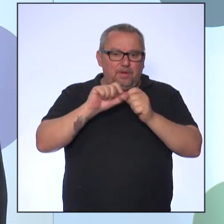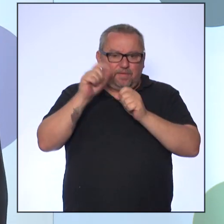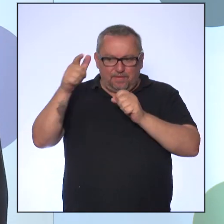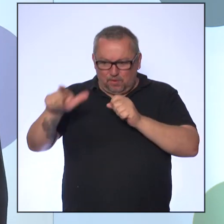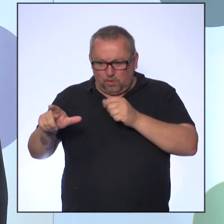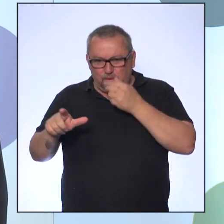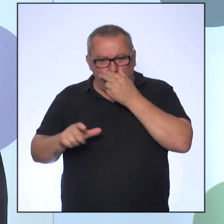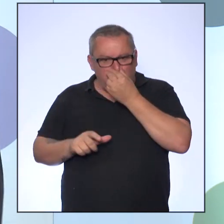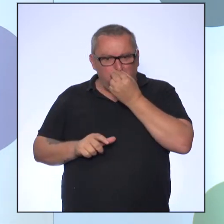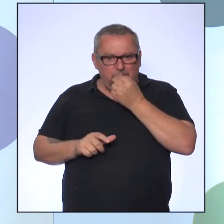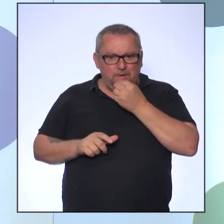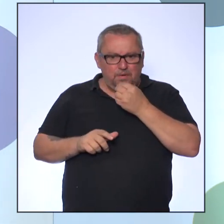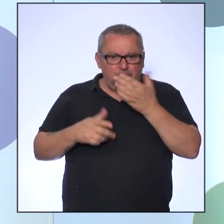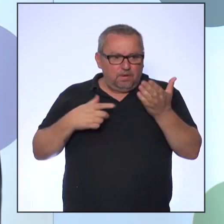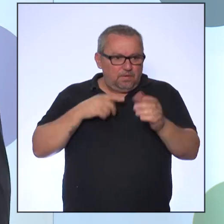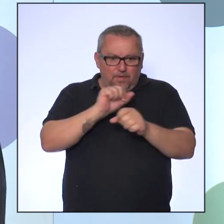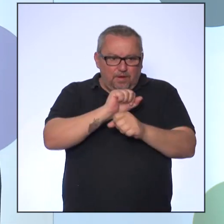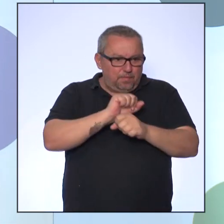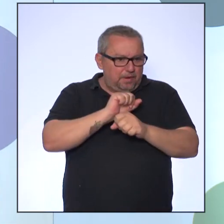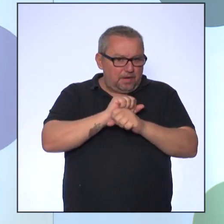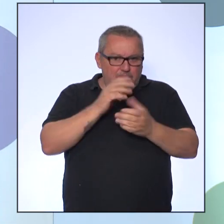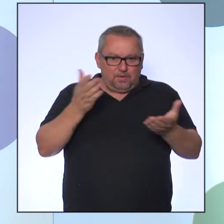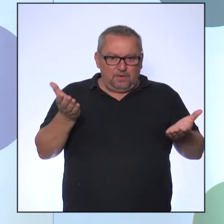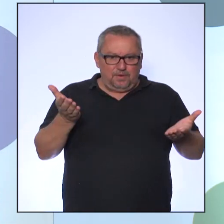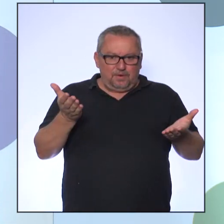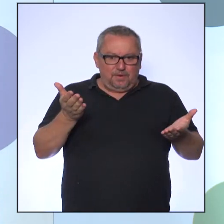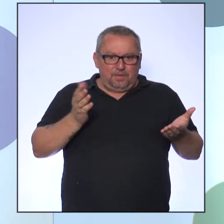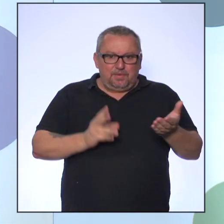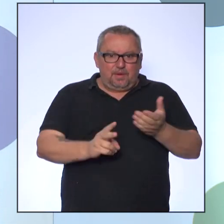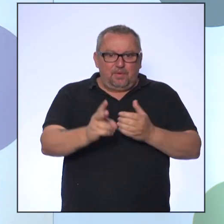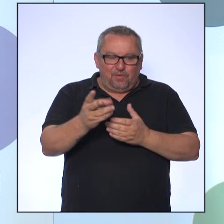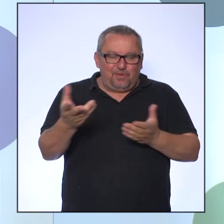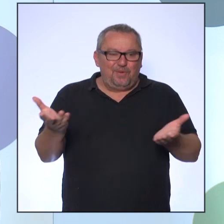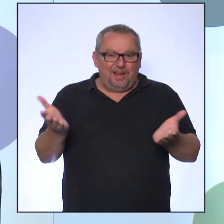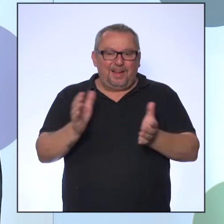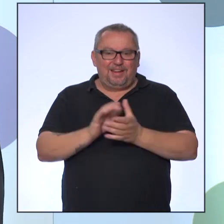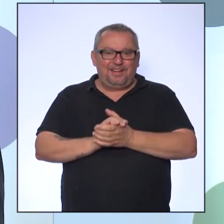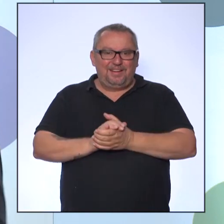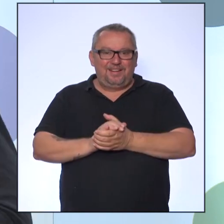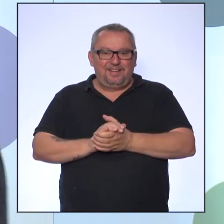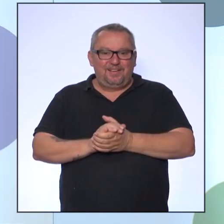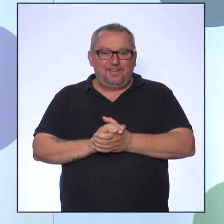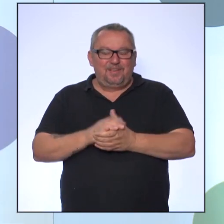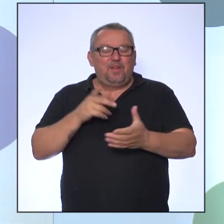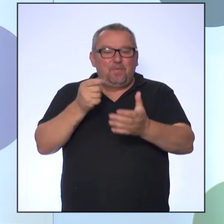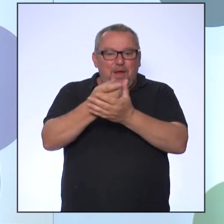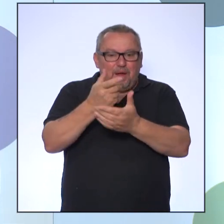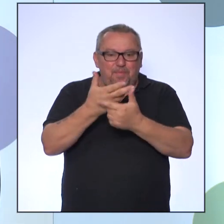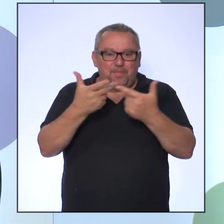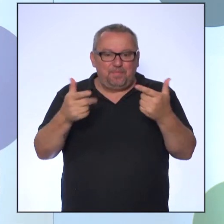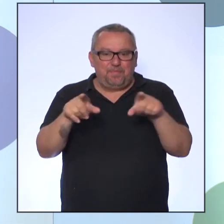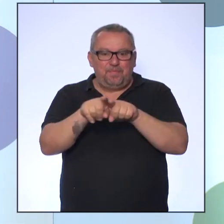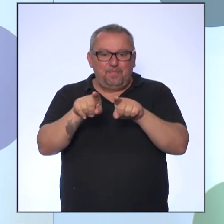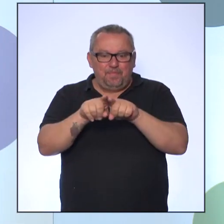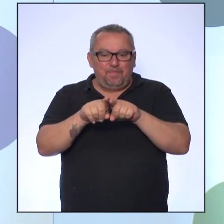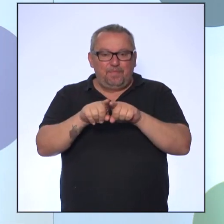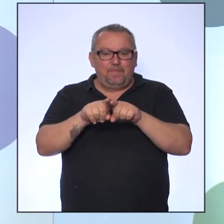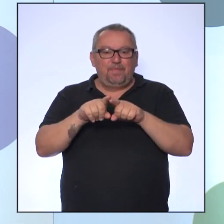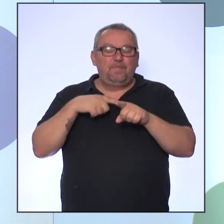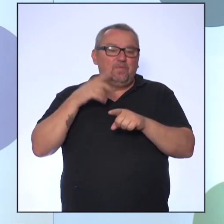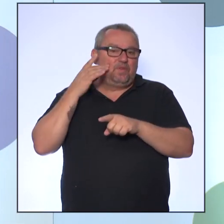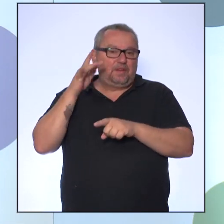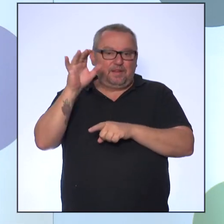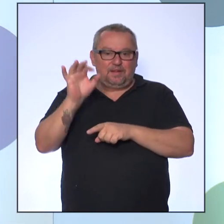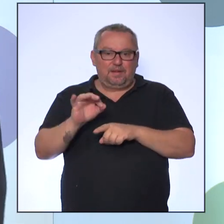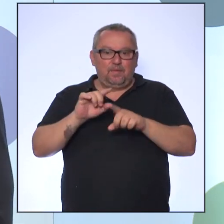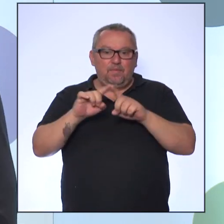outro. E o cliente não vai continuar o procedimento, né? Aham. Do pagamento, enfim, né? Não sei se está tão certo